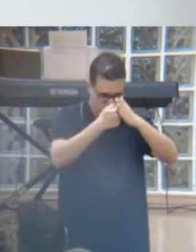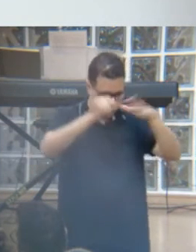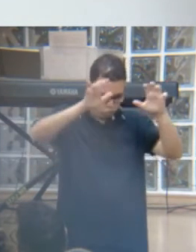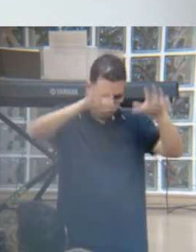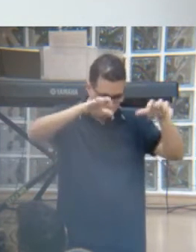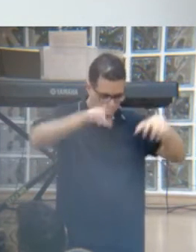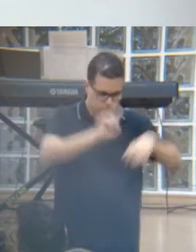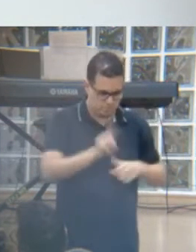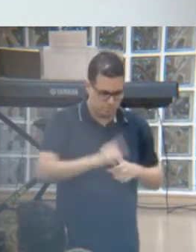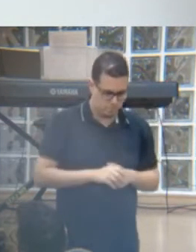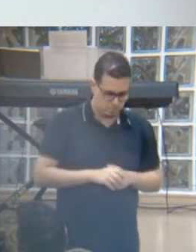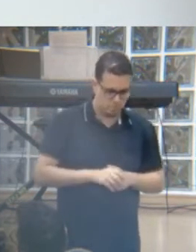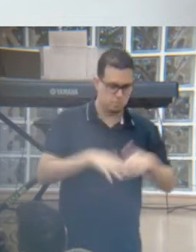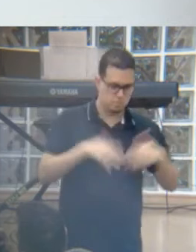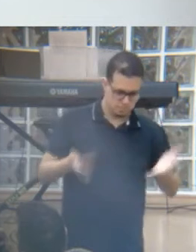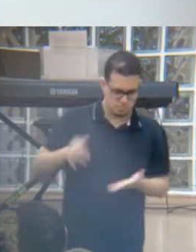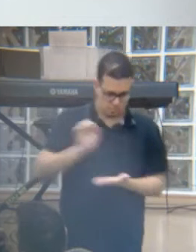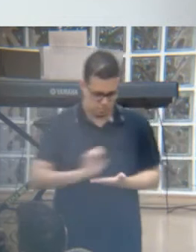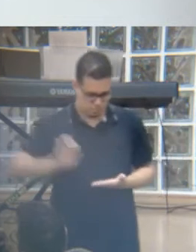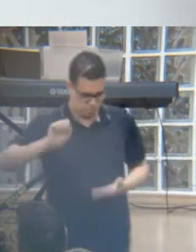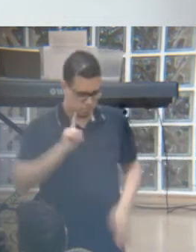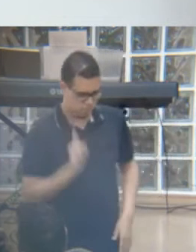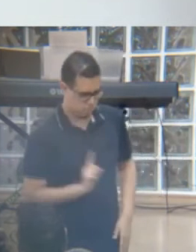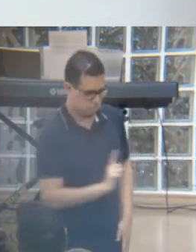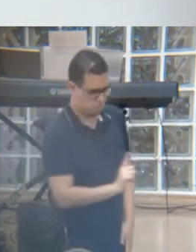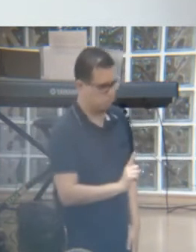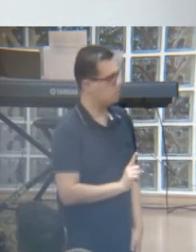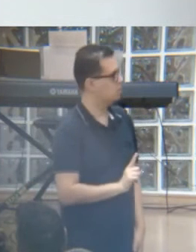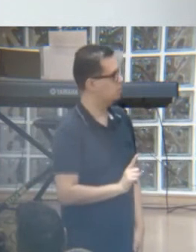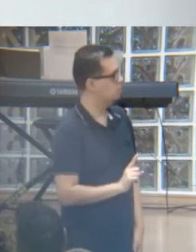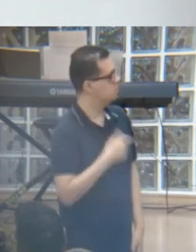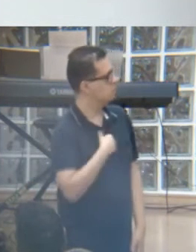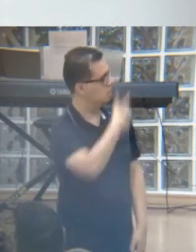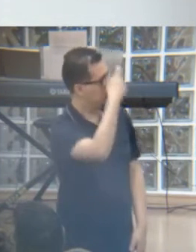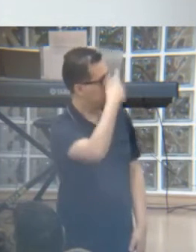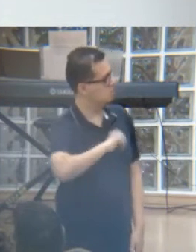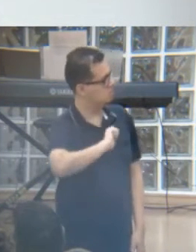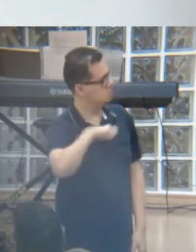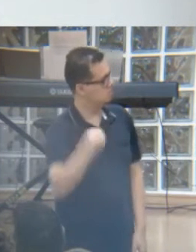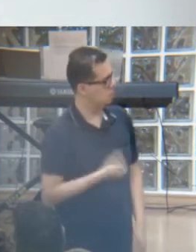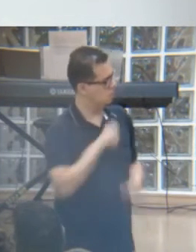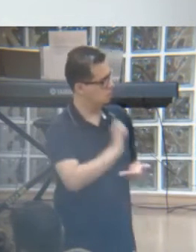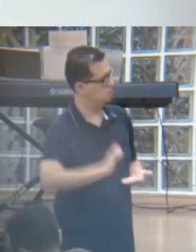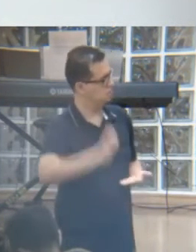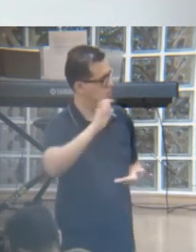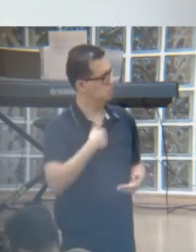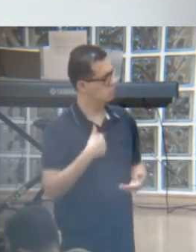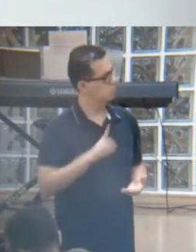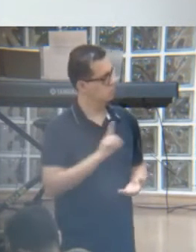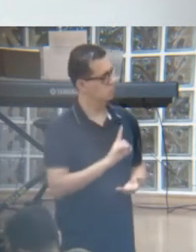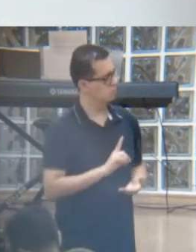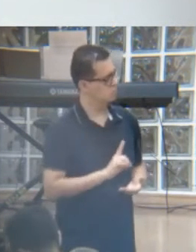eu sou Elias, servo de Yahvé, o Deus da aliança, o Deus Todo-Poderoso que